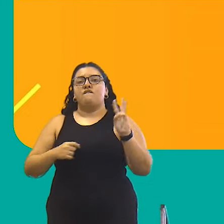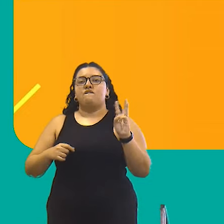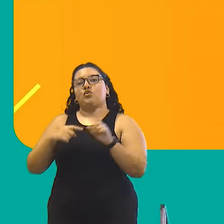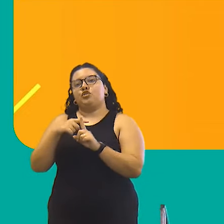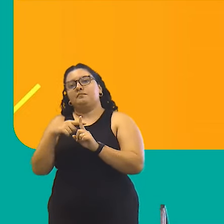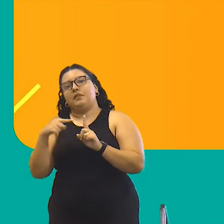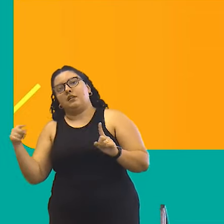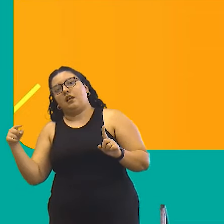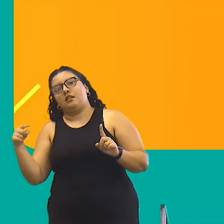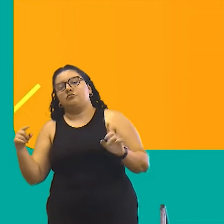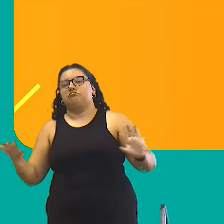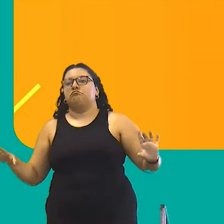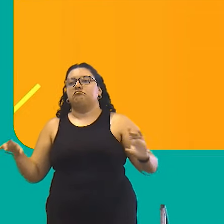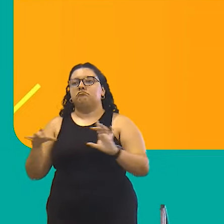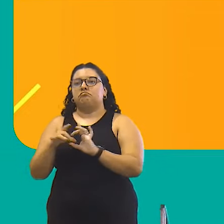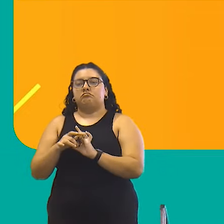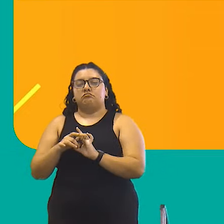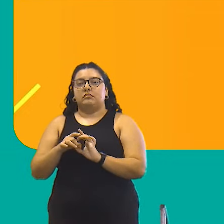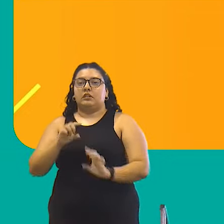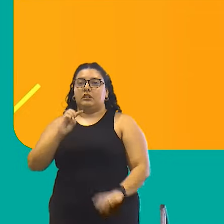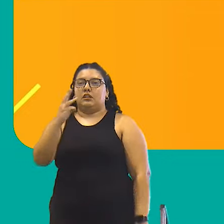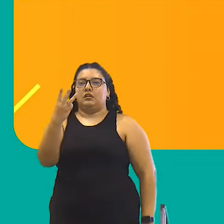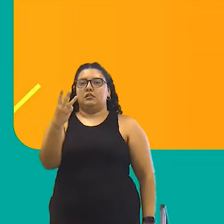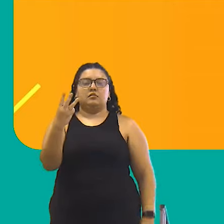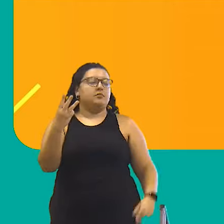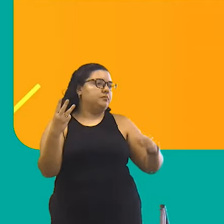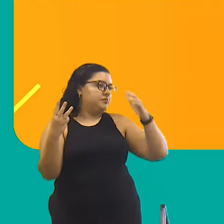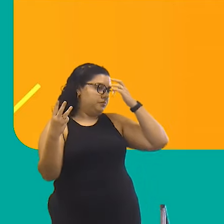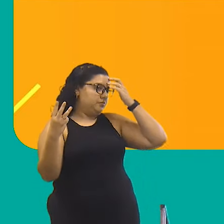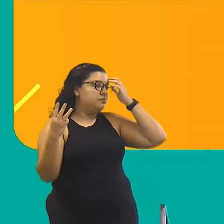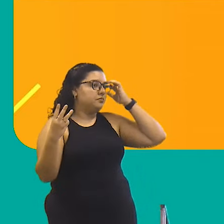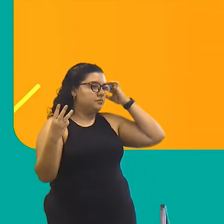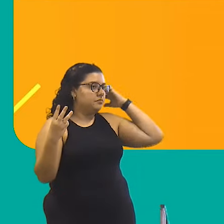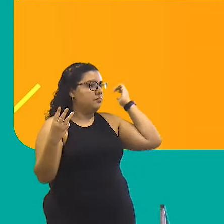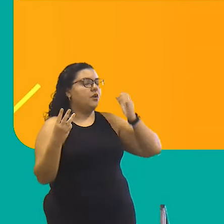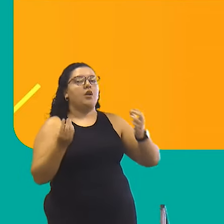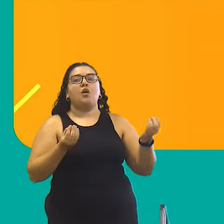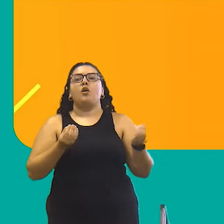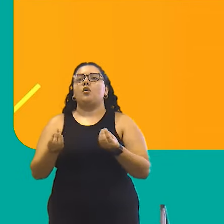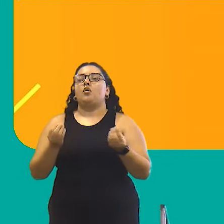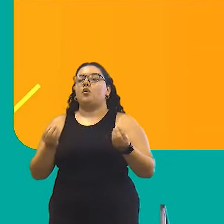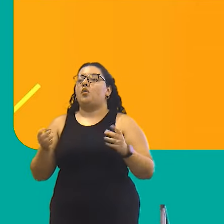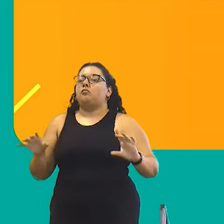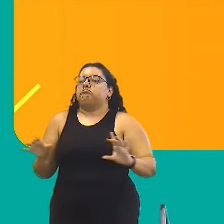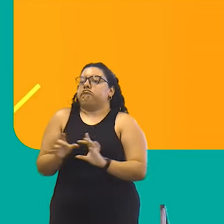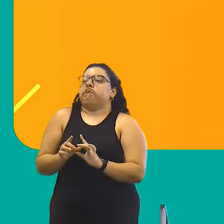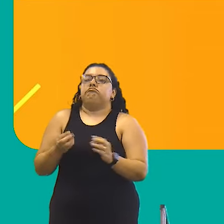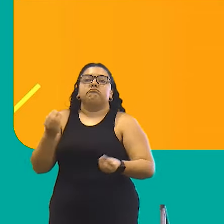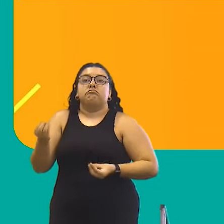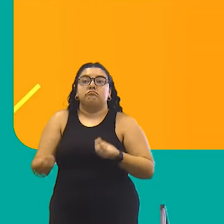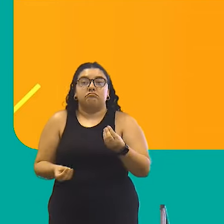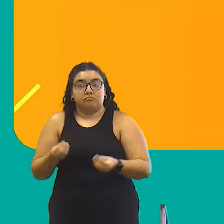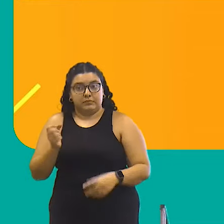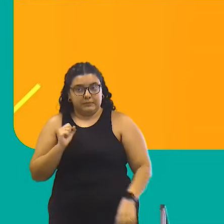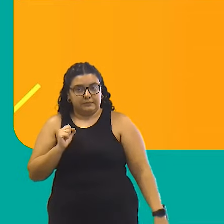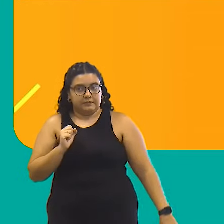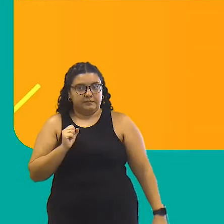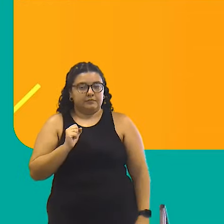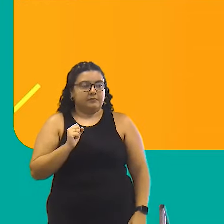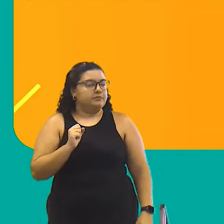dá quanto? 3. Então eu pergunto, como é que eu devo ligar essas pilhas?